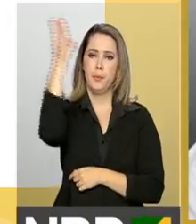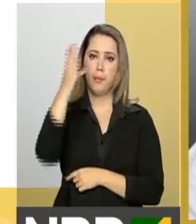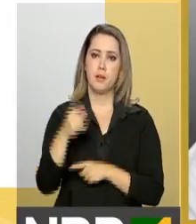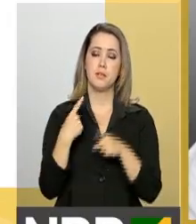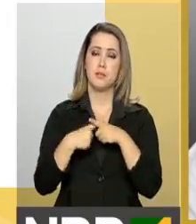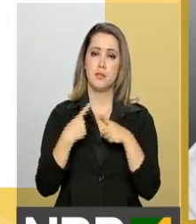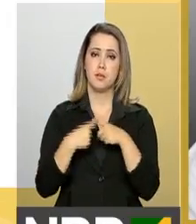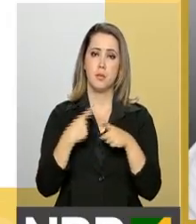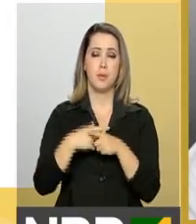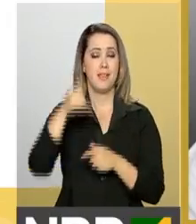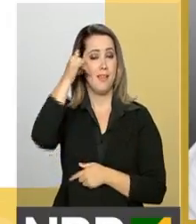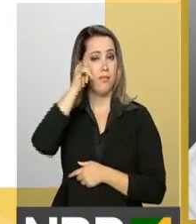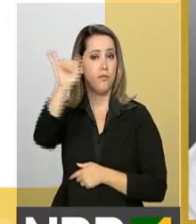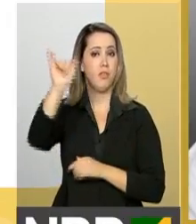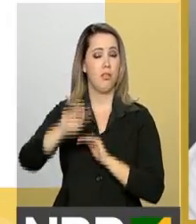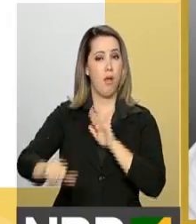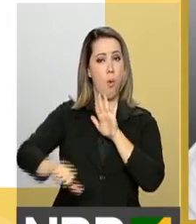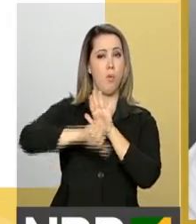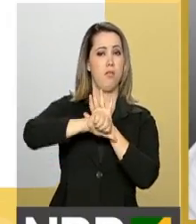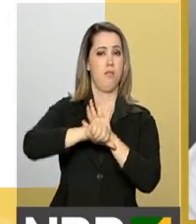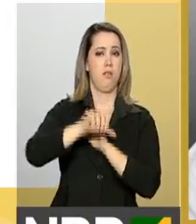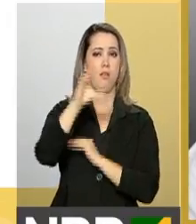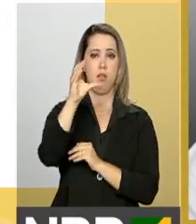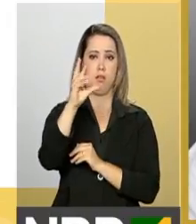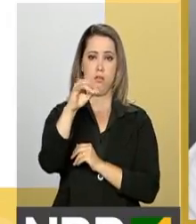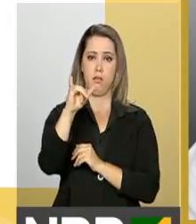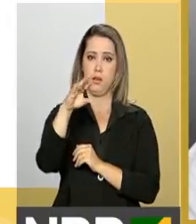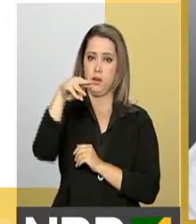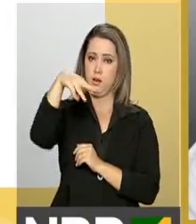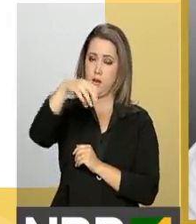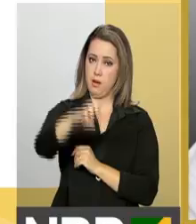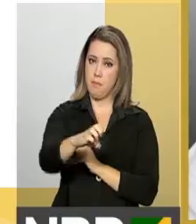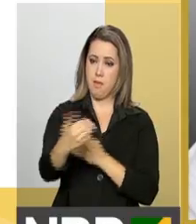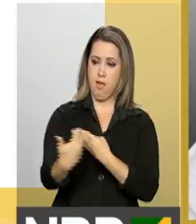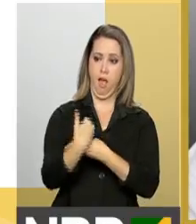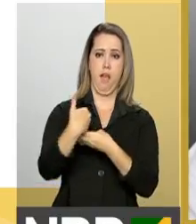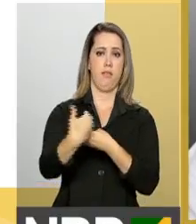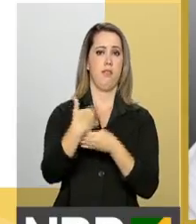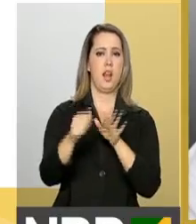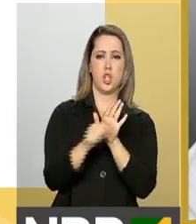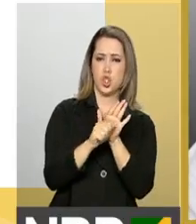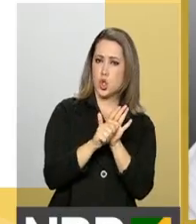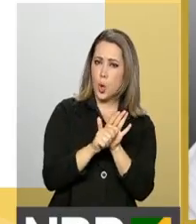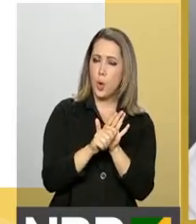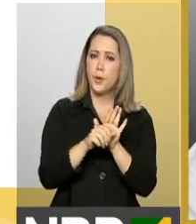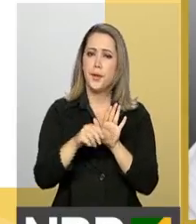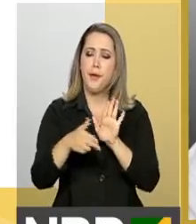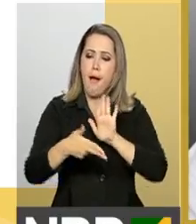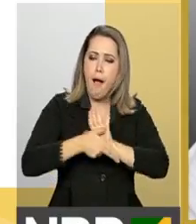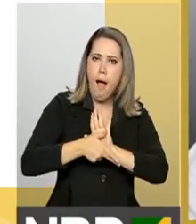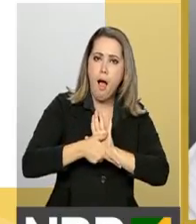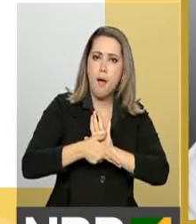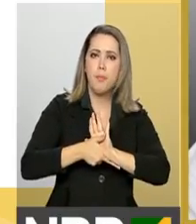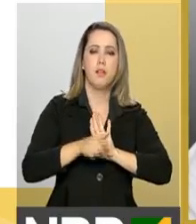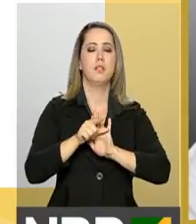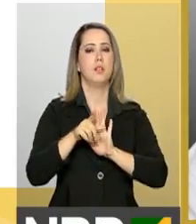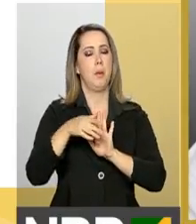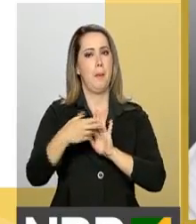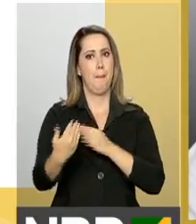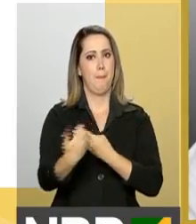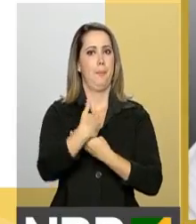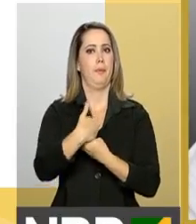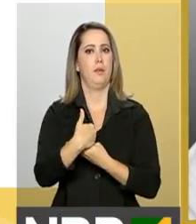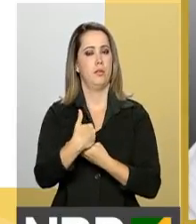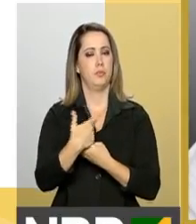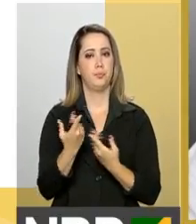sentido de coibir o crime no sentido de reduzir o contrabando tráfico de armas de drogas de pessoas eu quero dar um recado